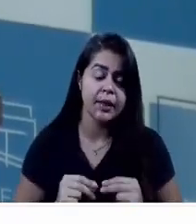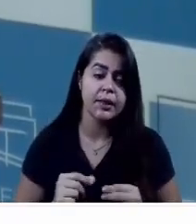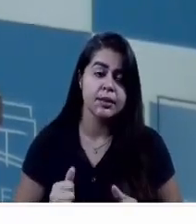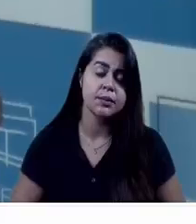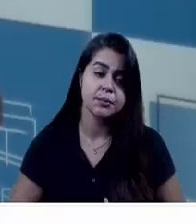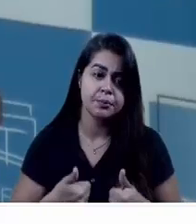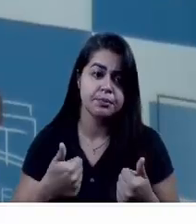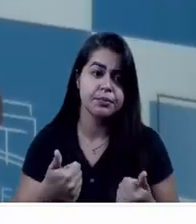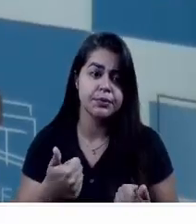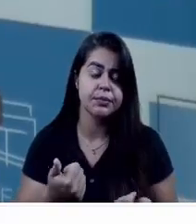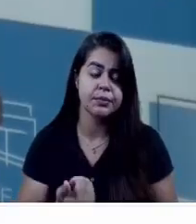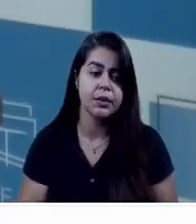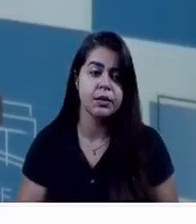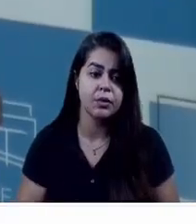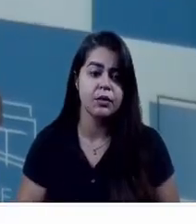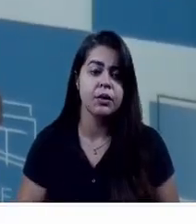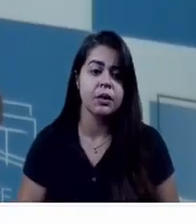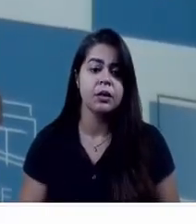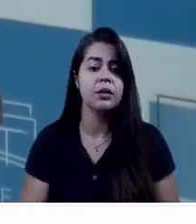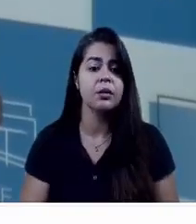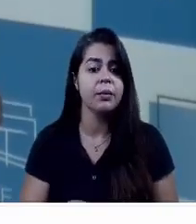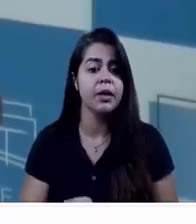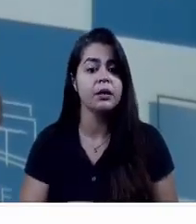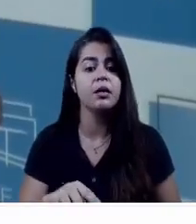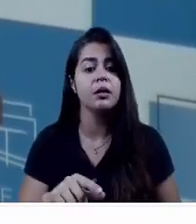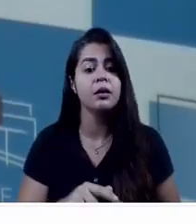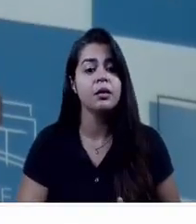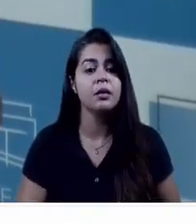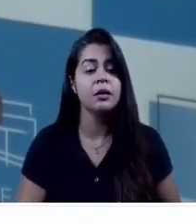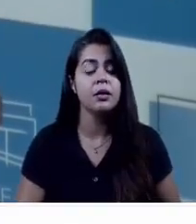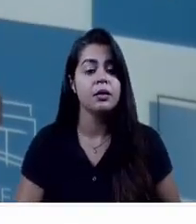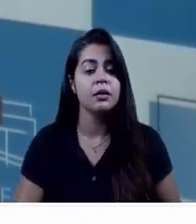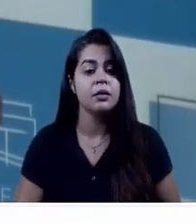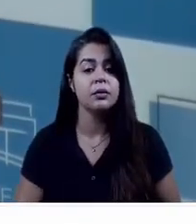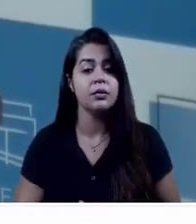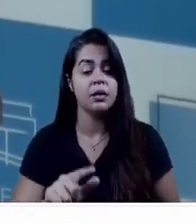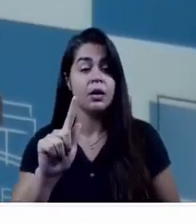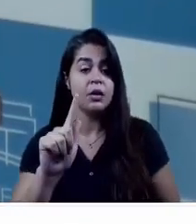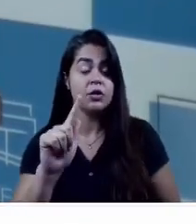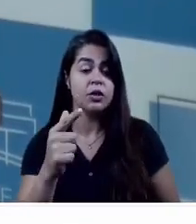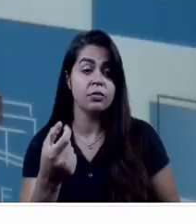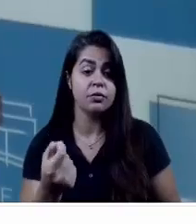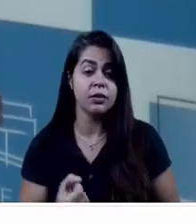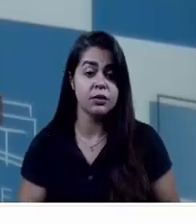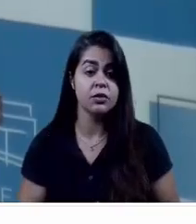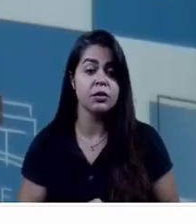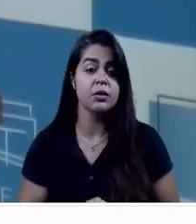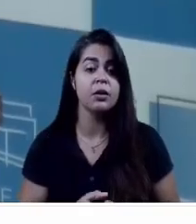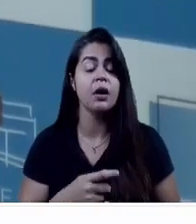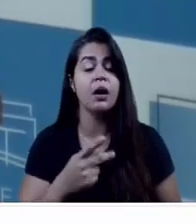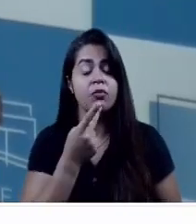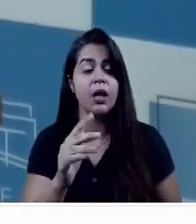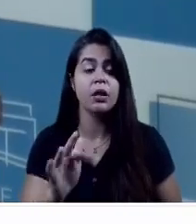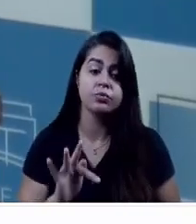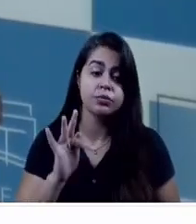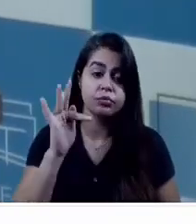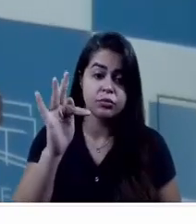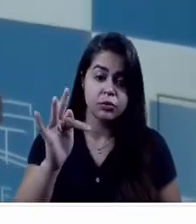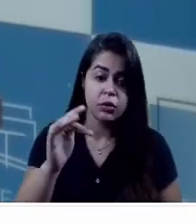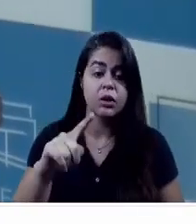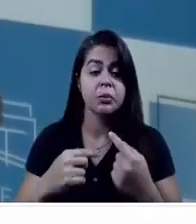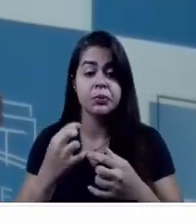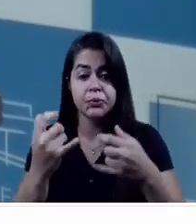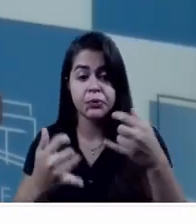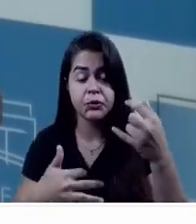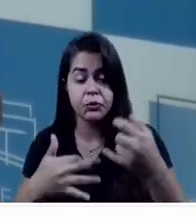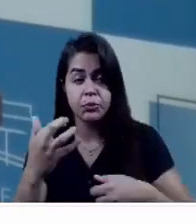falo futuramente. E, enfim, o tempo hoje está mais limitado, vou usar para falar dos servidores